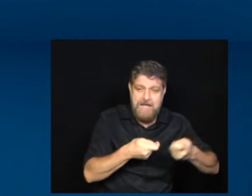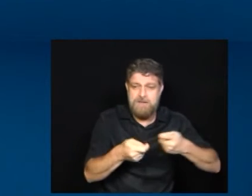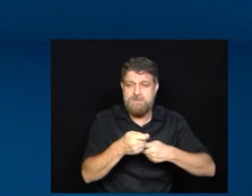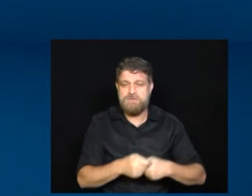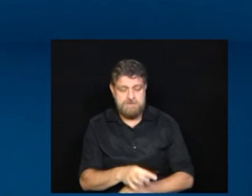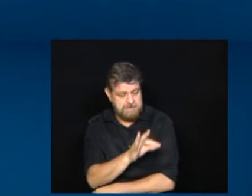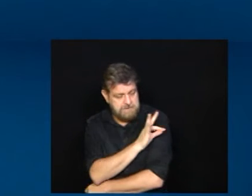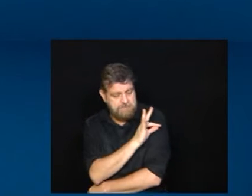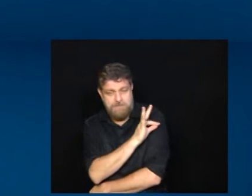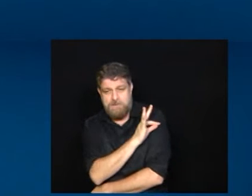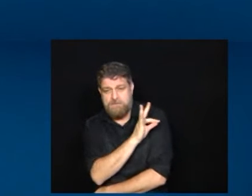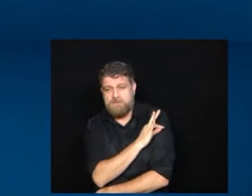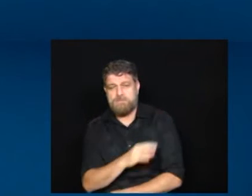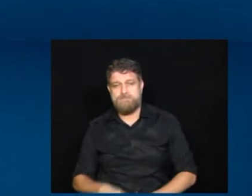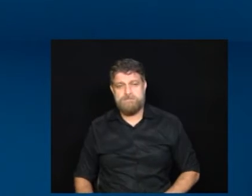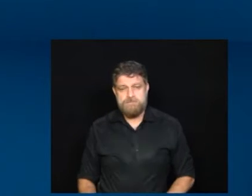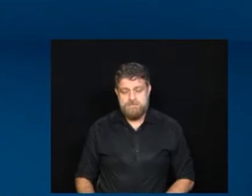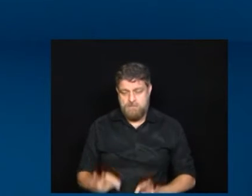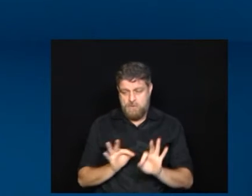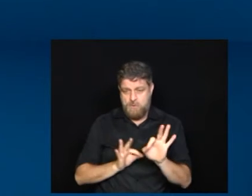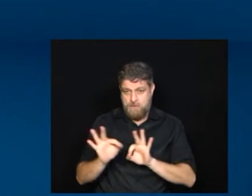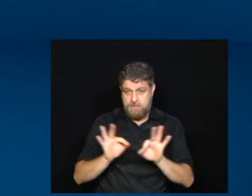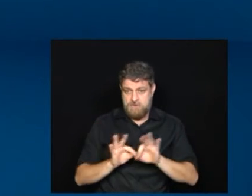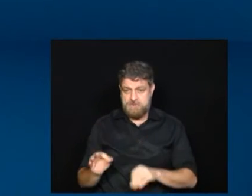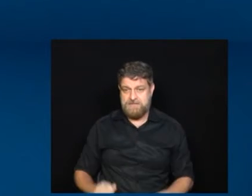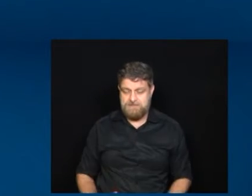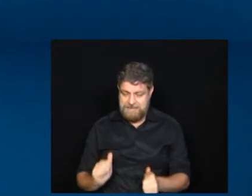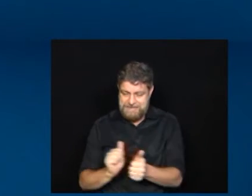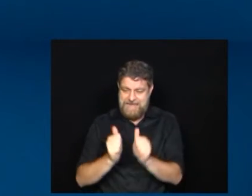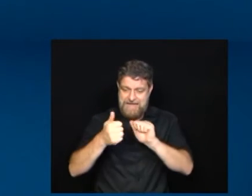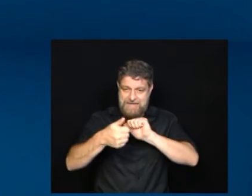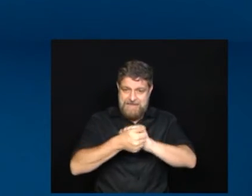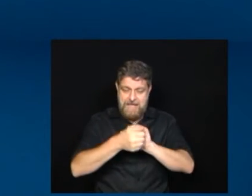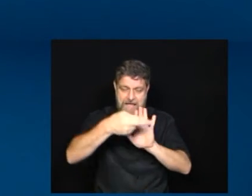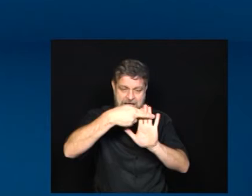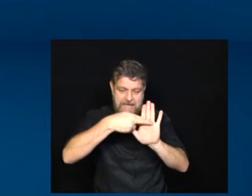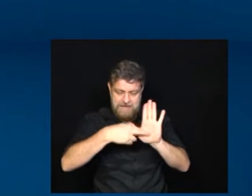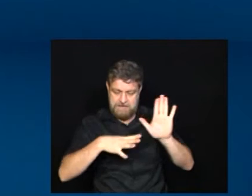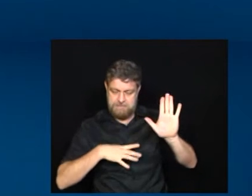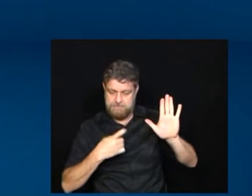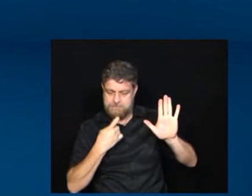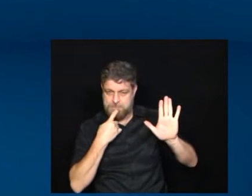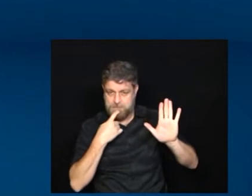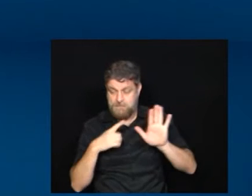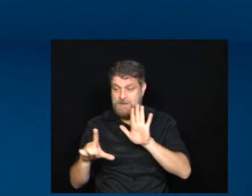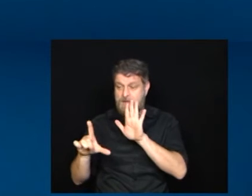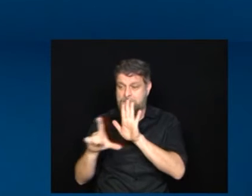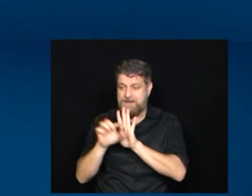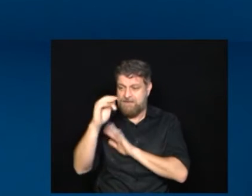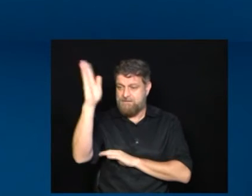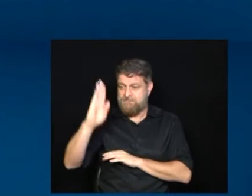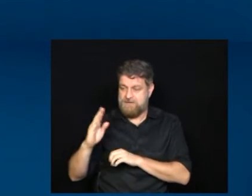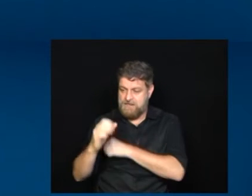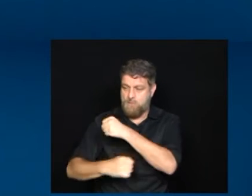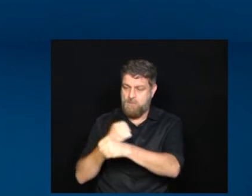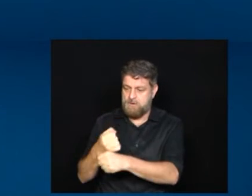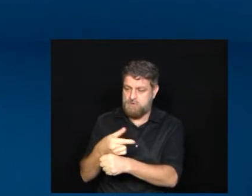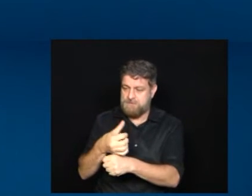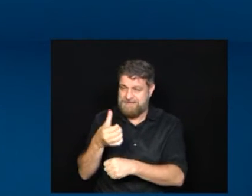da Prefeitura de Campinas. O projeto adequa a norma municipal a uma lei federal de